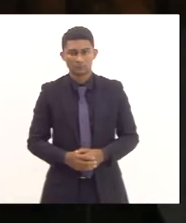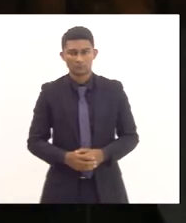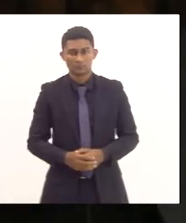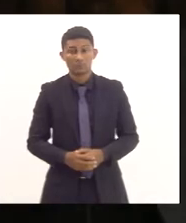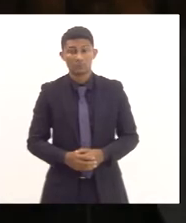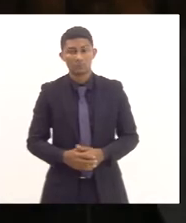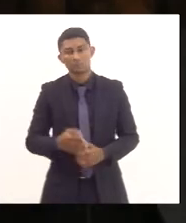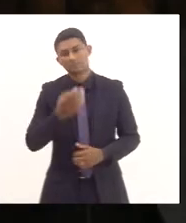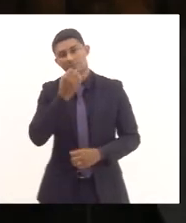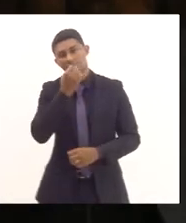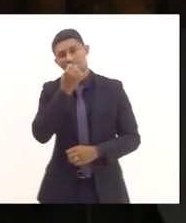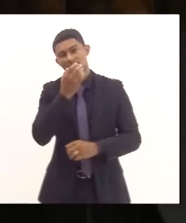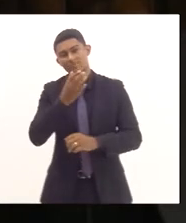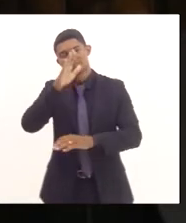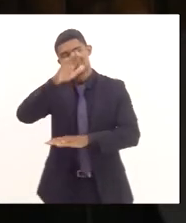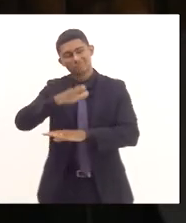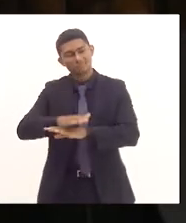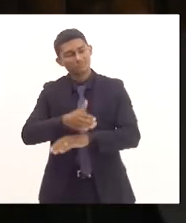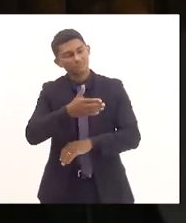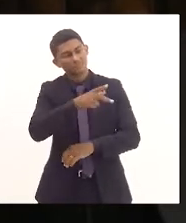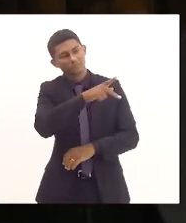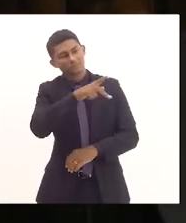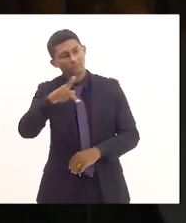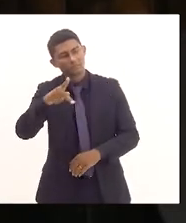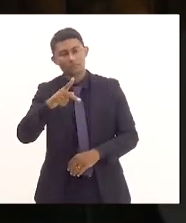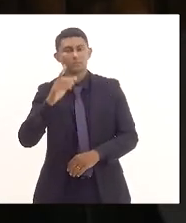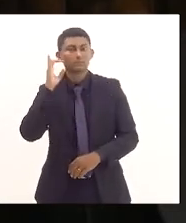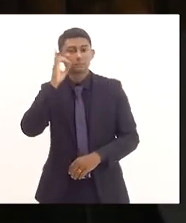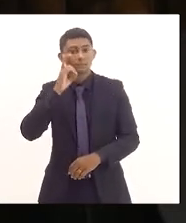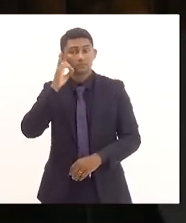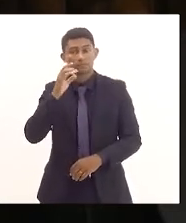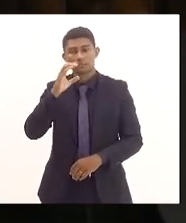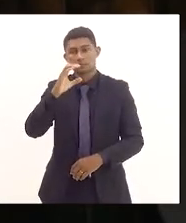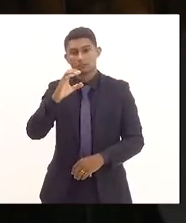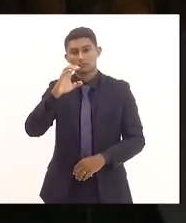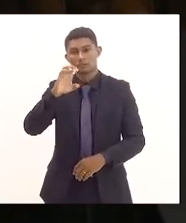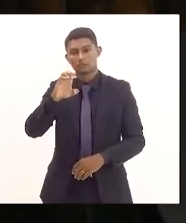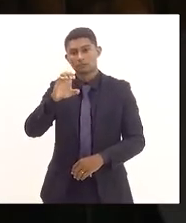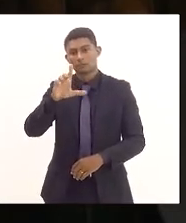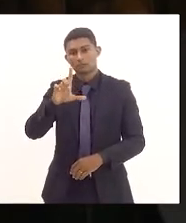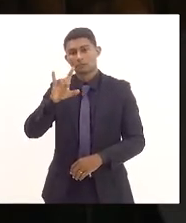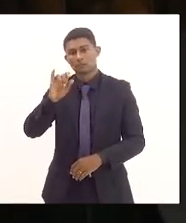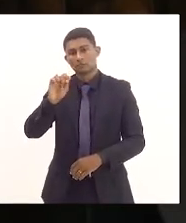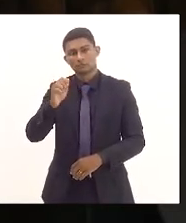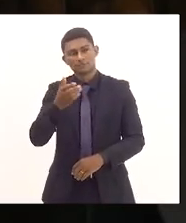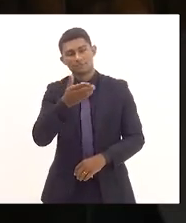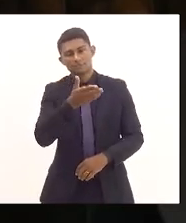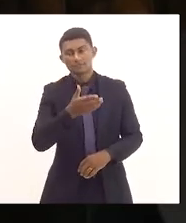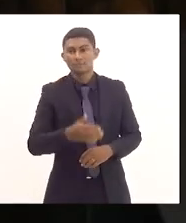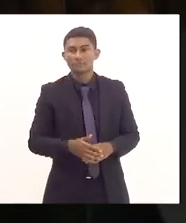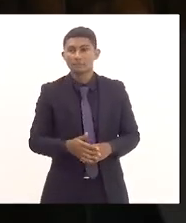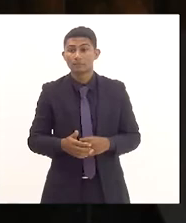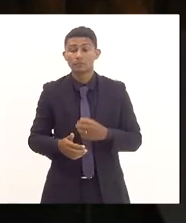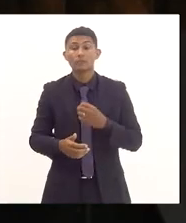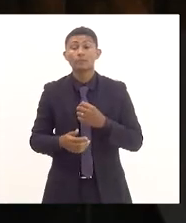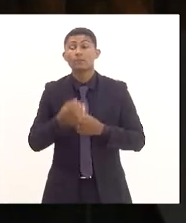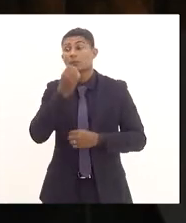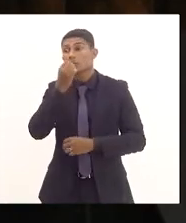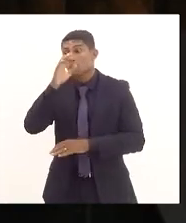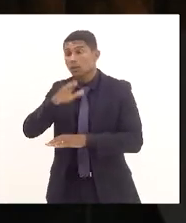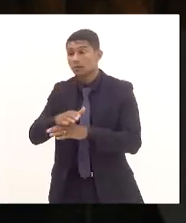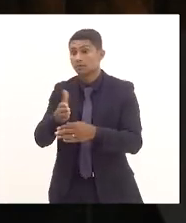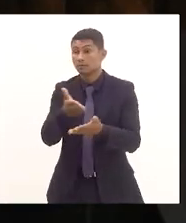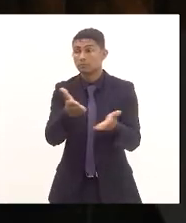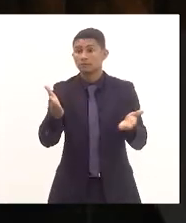Oi boa tarde presidente Presidente Célia Jordão deputada que presidiu na nossa sessão Boa tarde Deputado